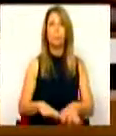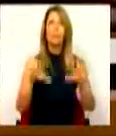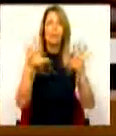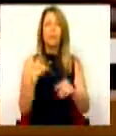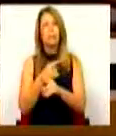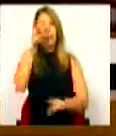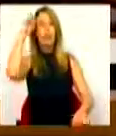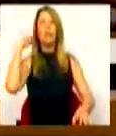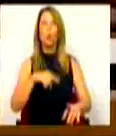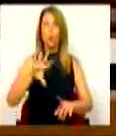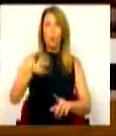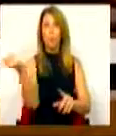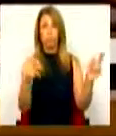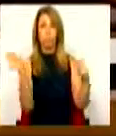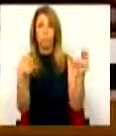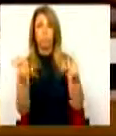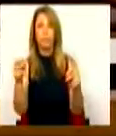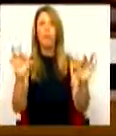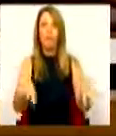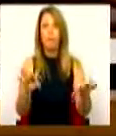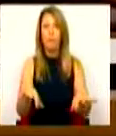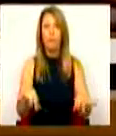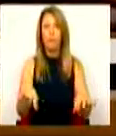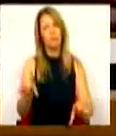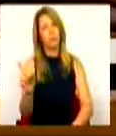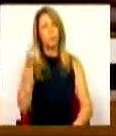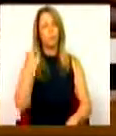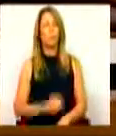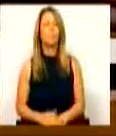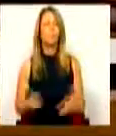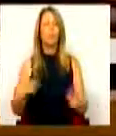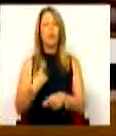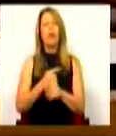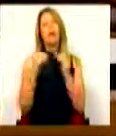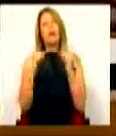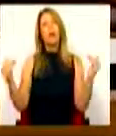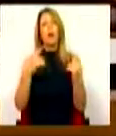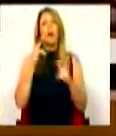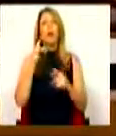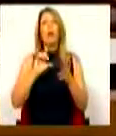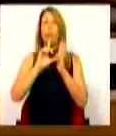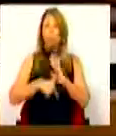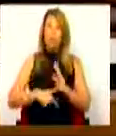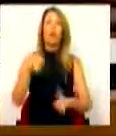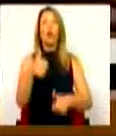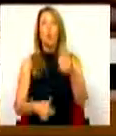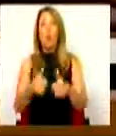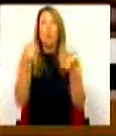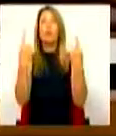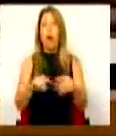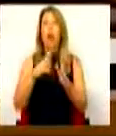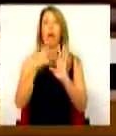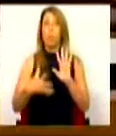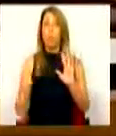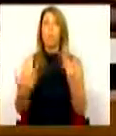está submetido não termina aqui. Depois da fase de projeto e de concurso, que também acaba por introduzir mais complicações, a fase da